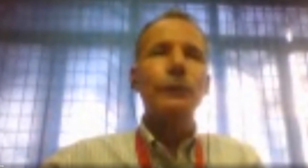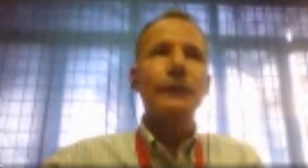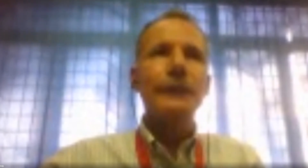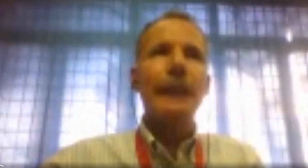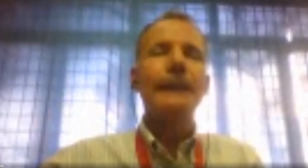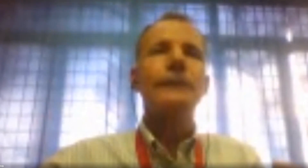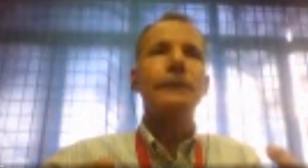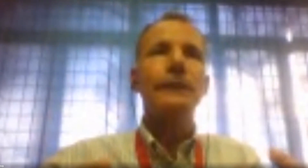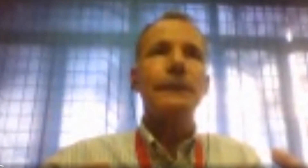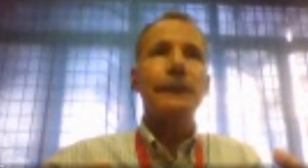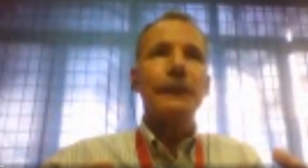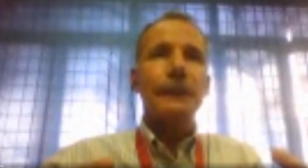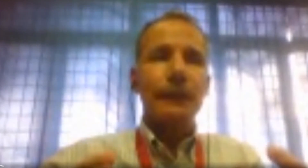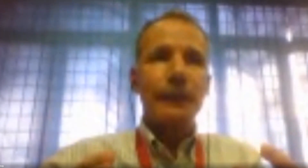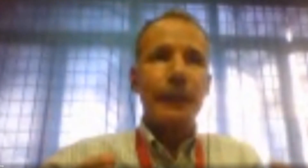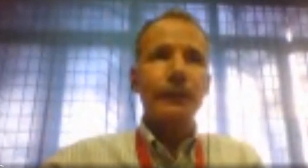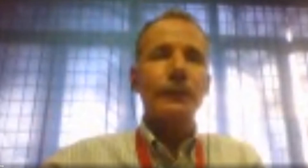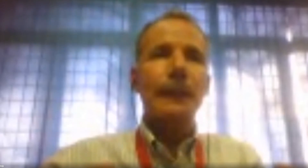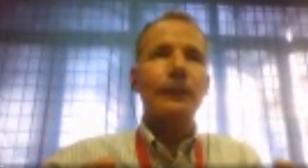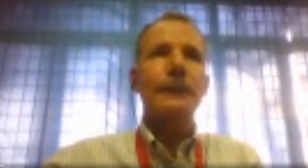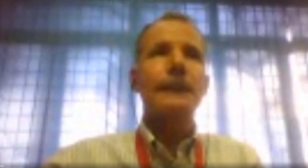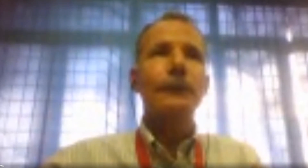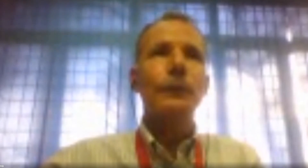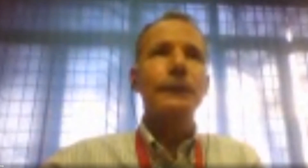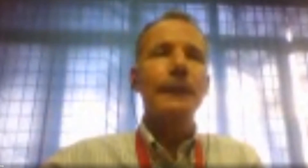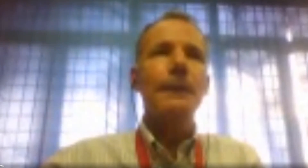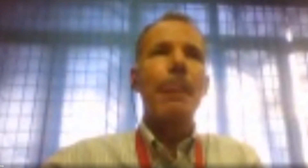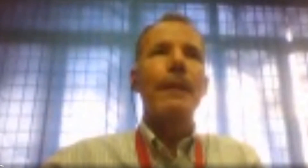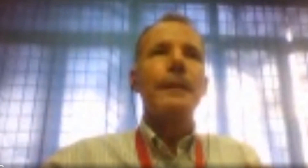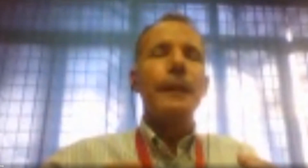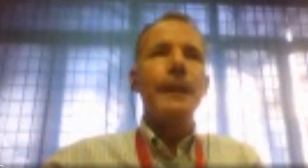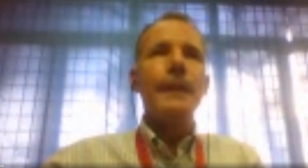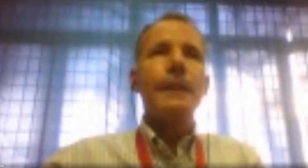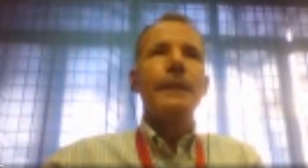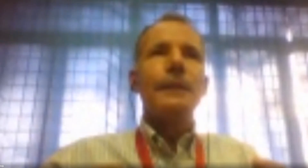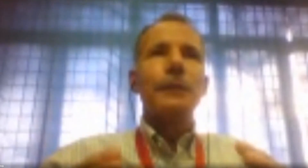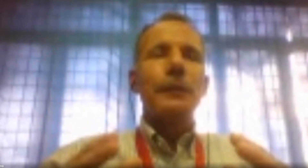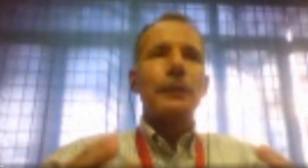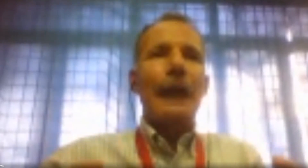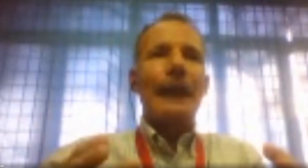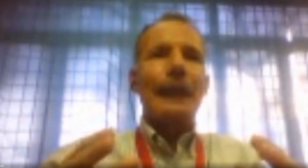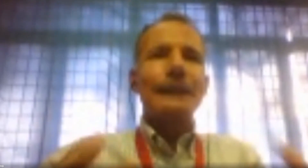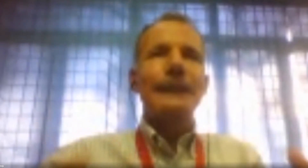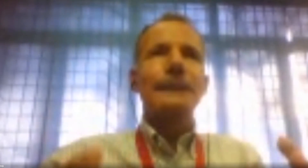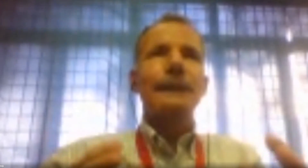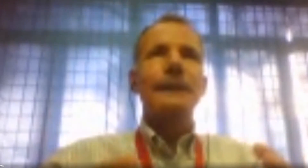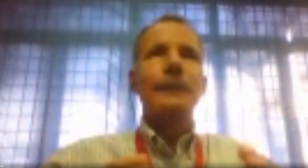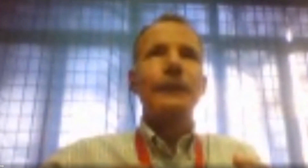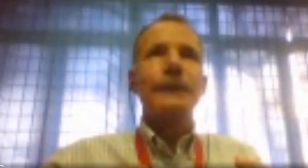desenvolvemos produtos inéditos dentro da nossa indústria e